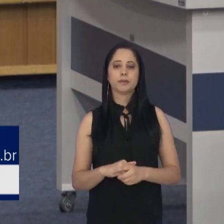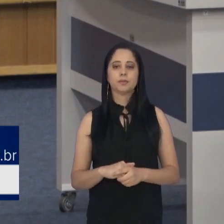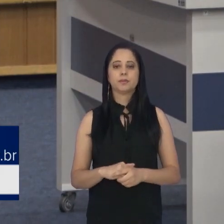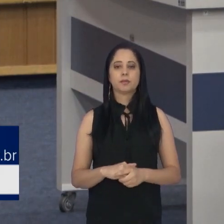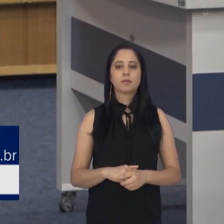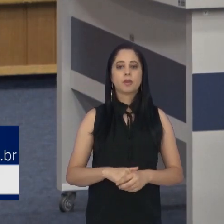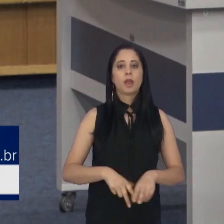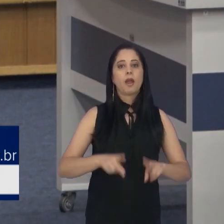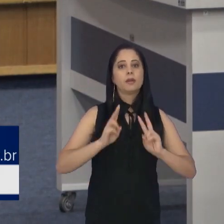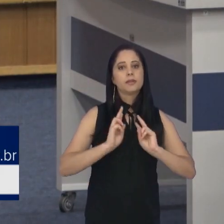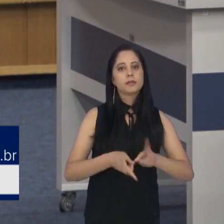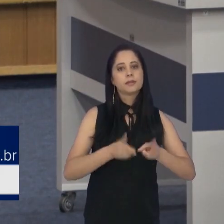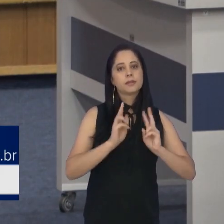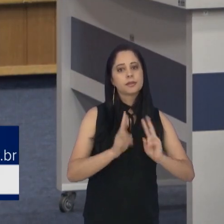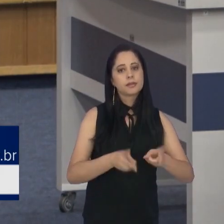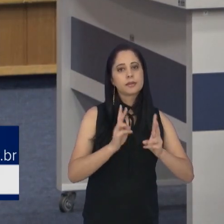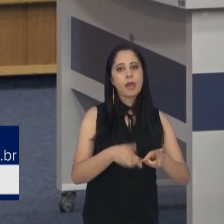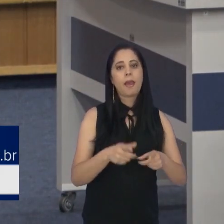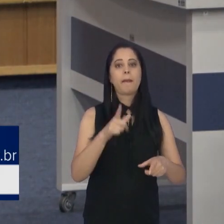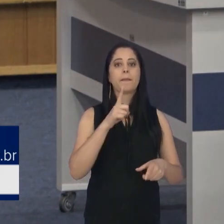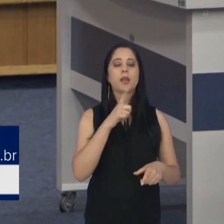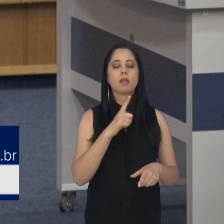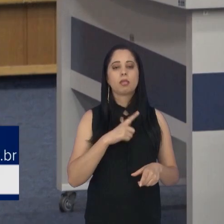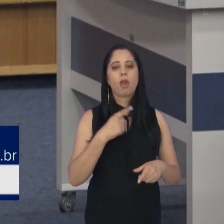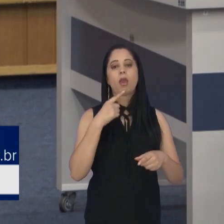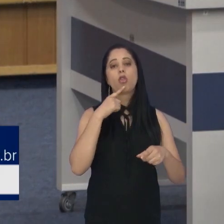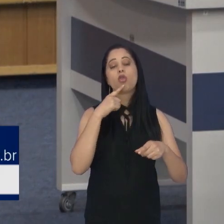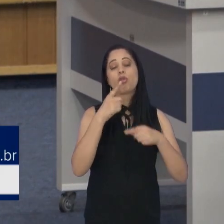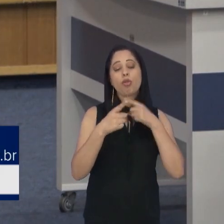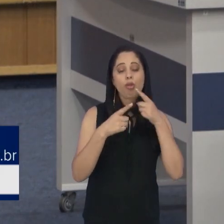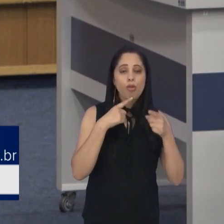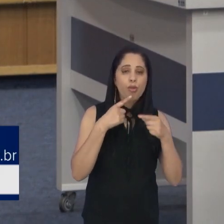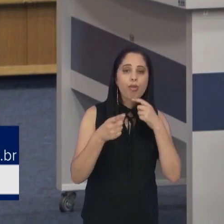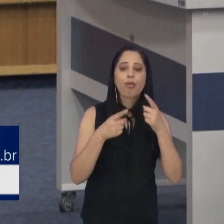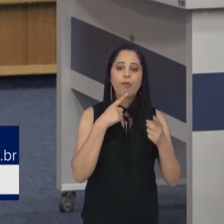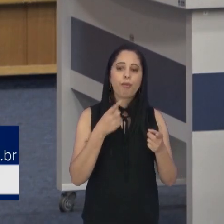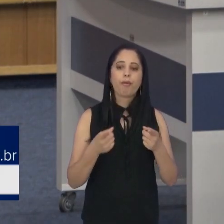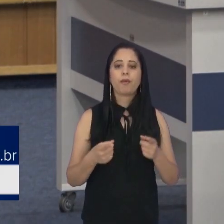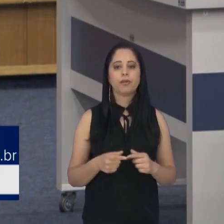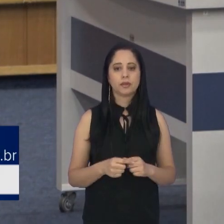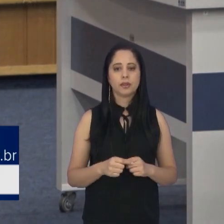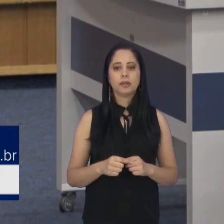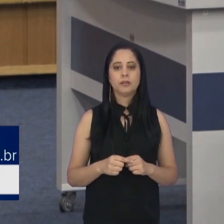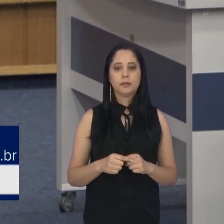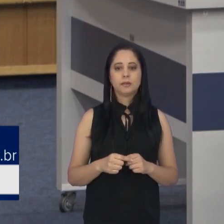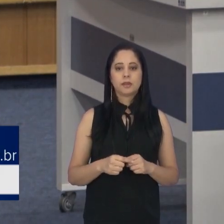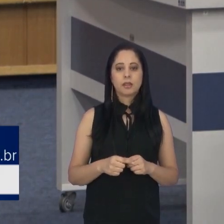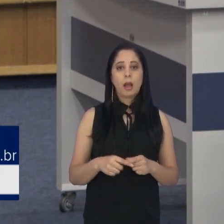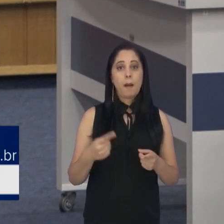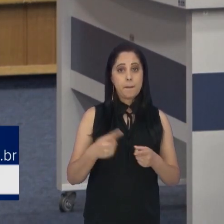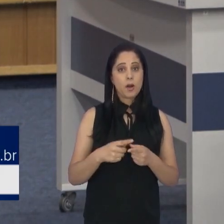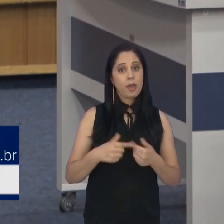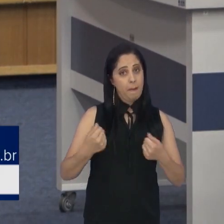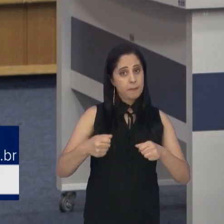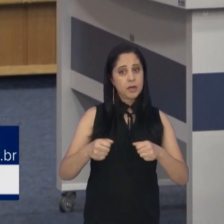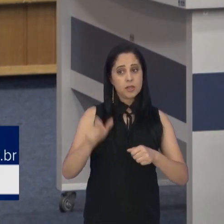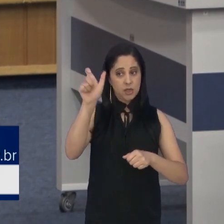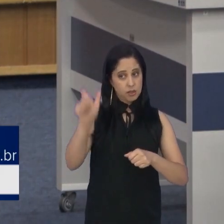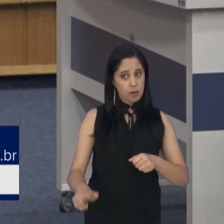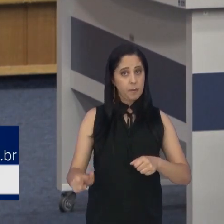registrados vários questionamentos ou reforçando a importância do agente cultural.